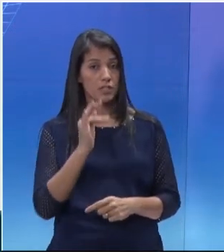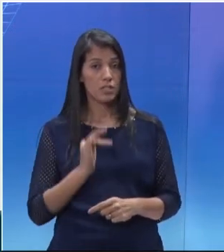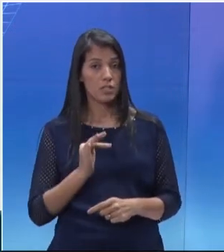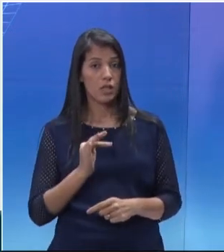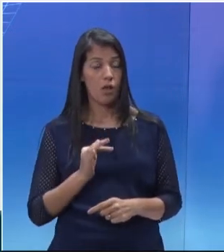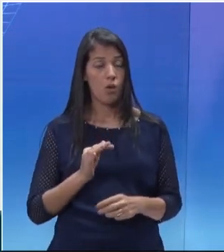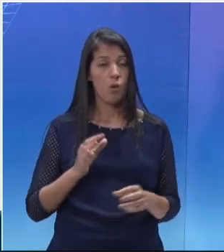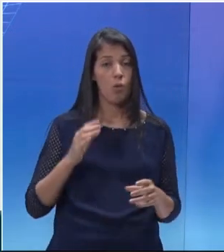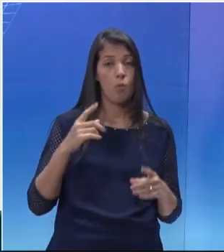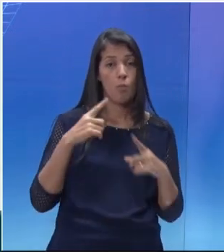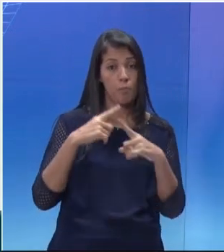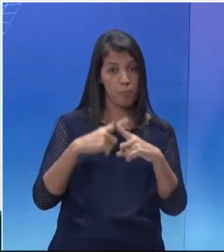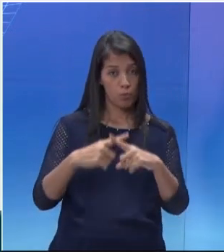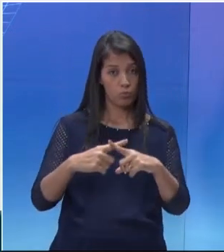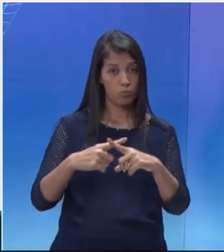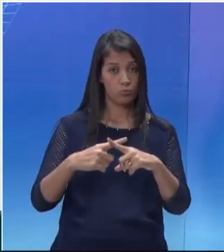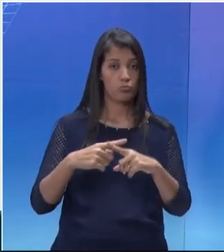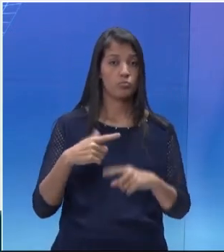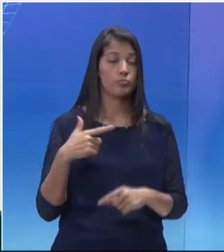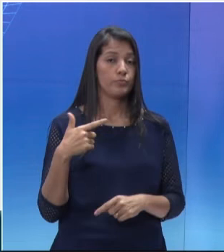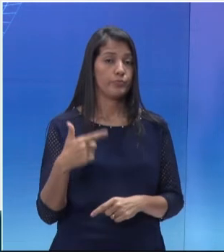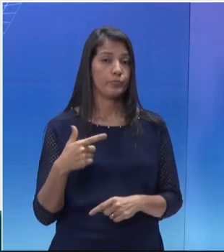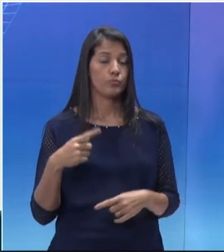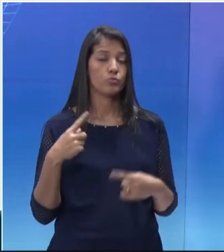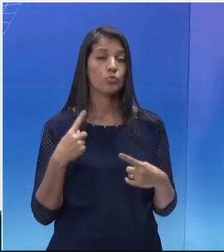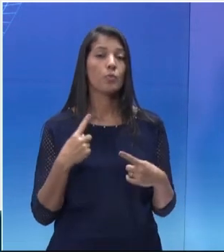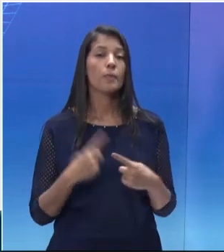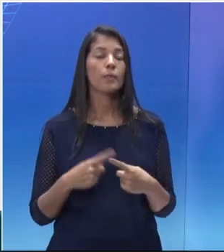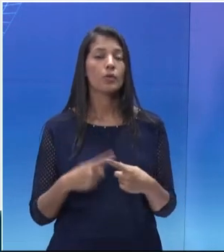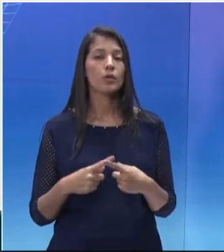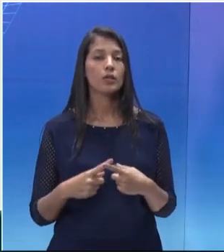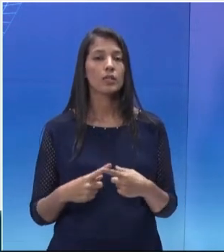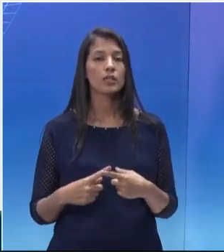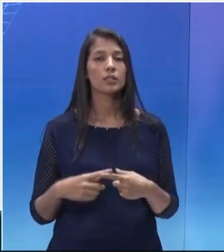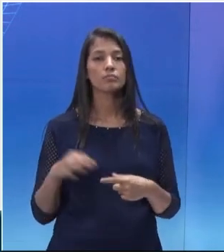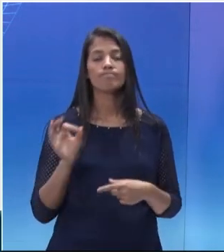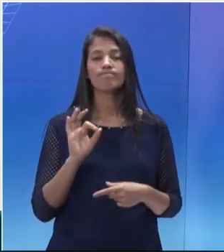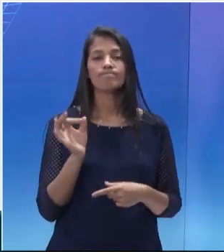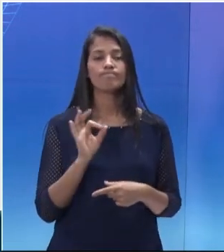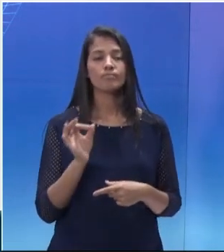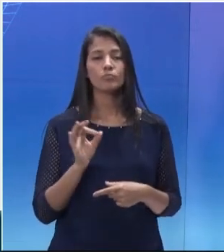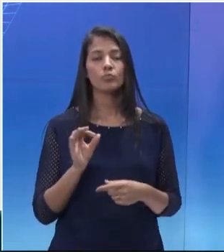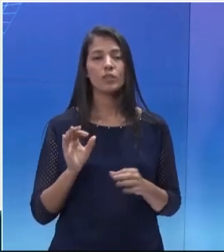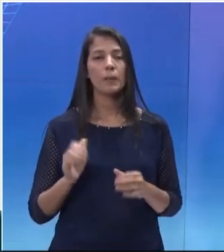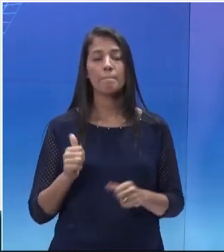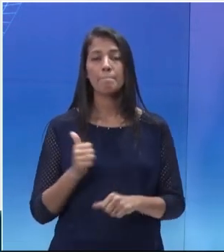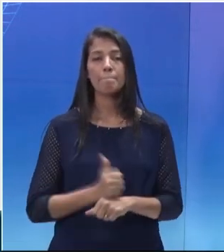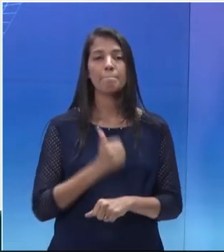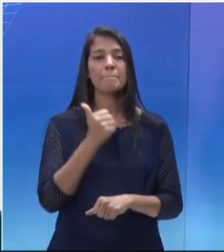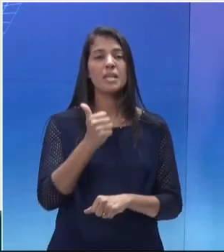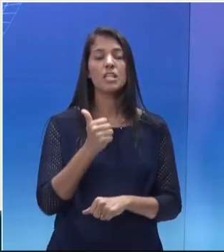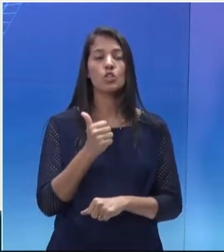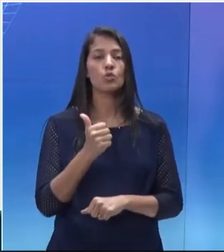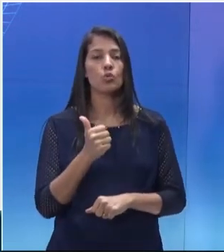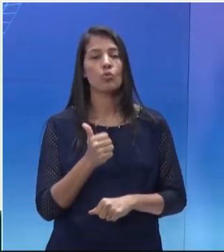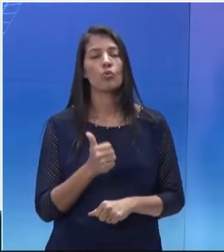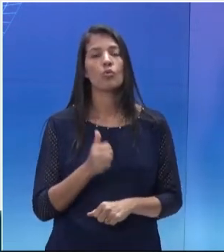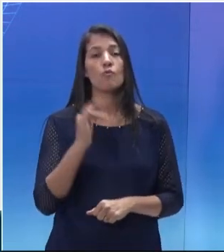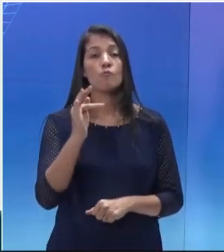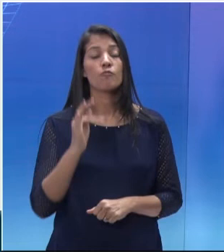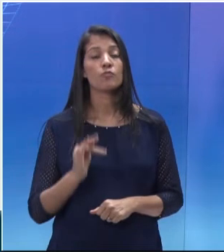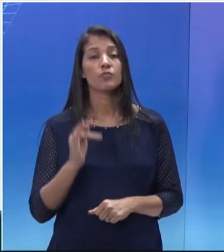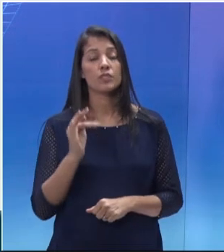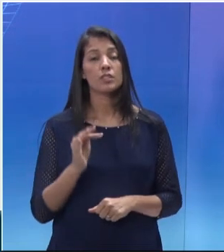que regem o balanceamento químico, tem uma que fala o seguinte: números fracionários não é o ideal